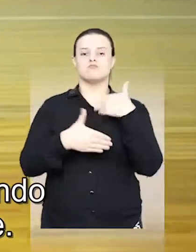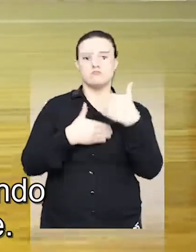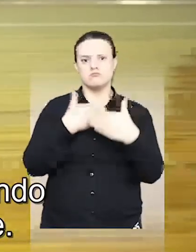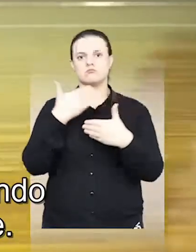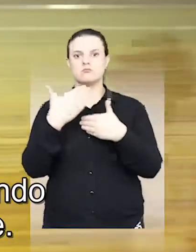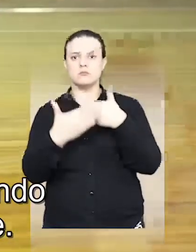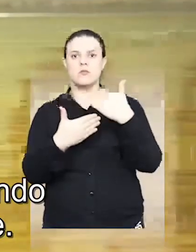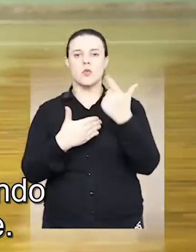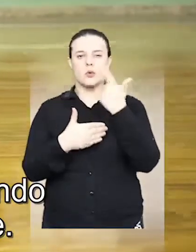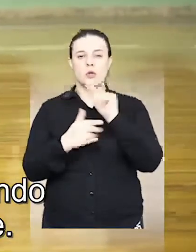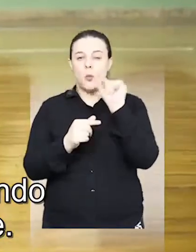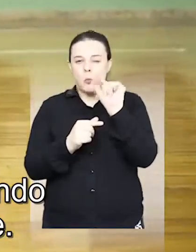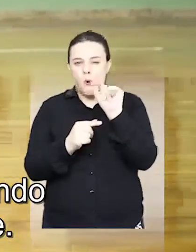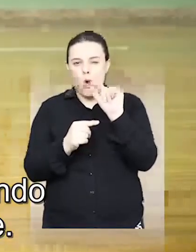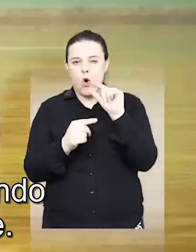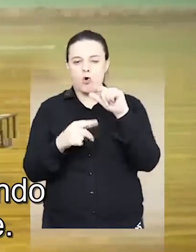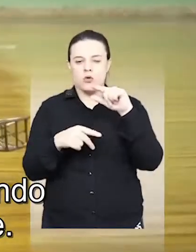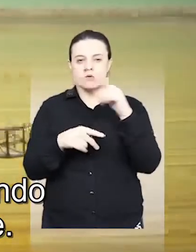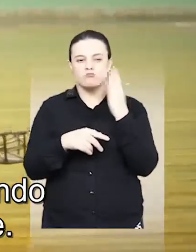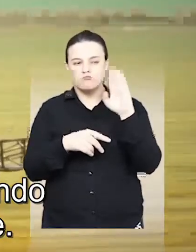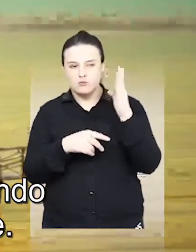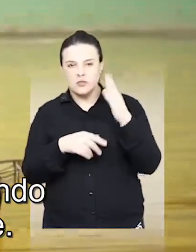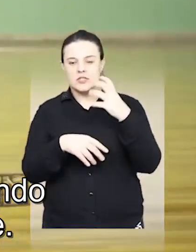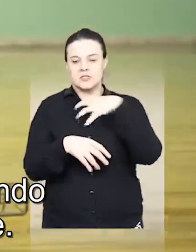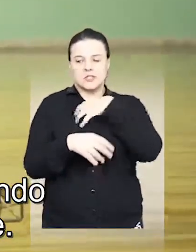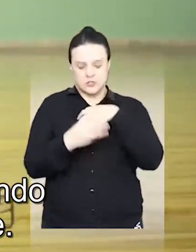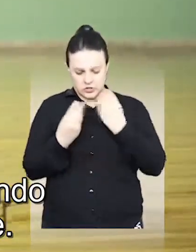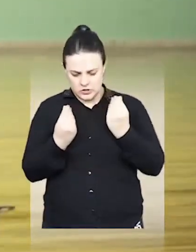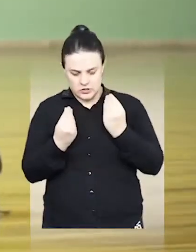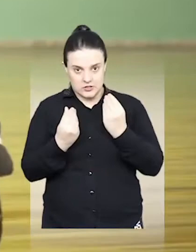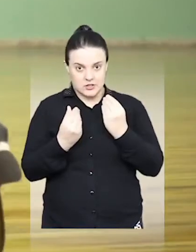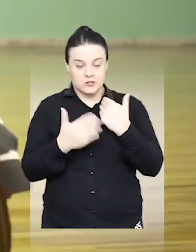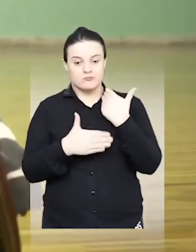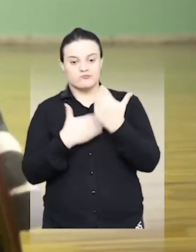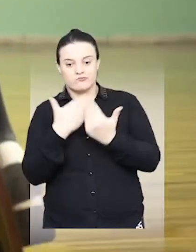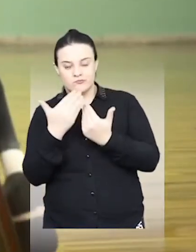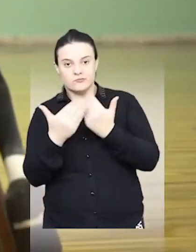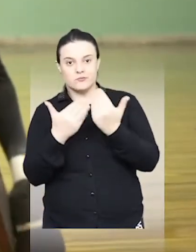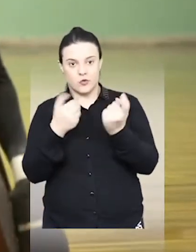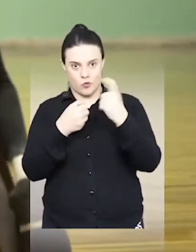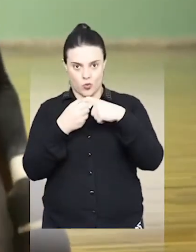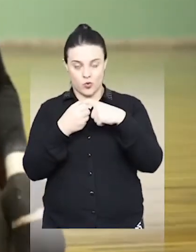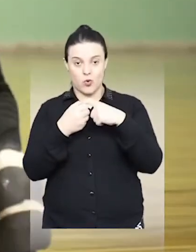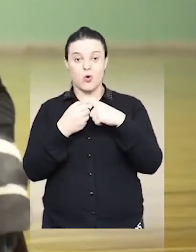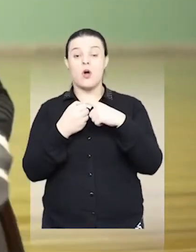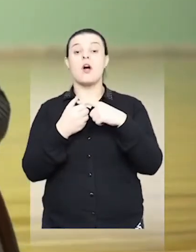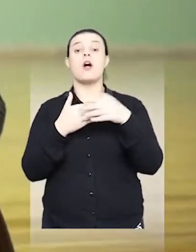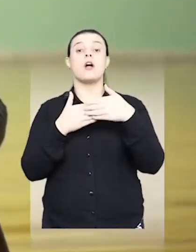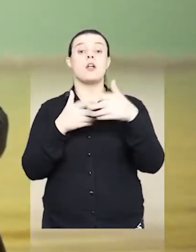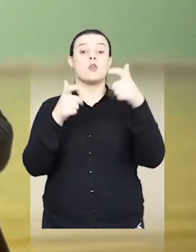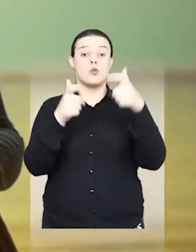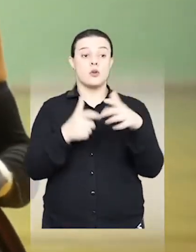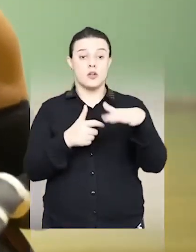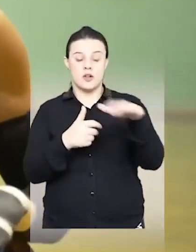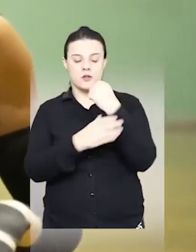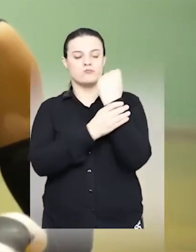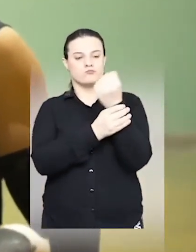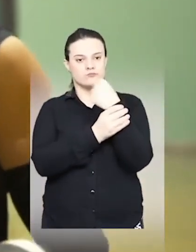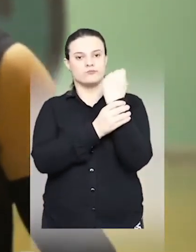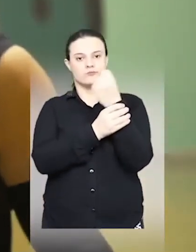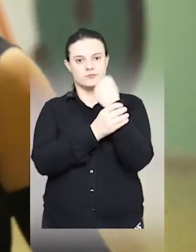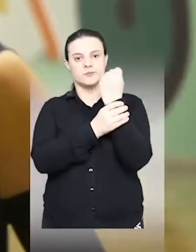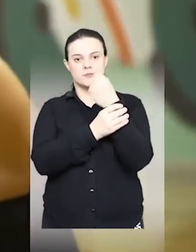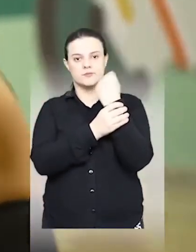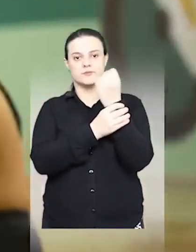fui recuperando poucos movimentos, né, e sensibilidade. E a partir disso, lá no SARA, na minha